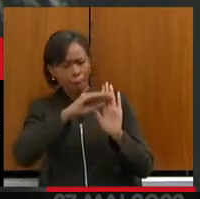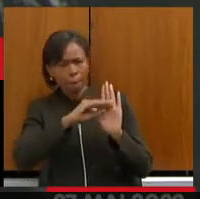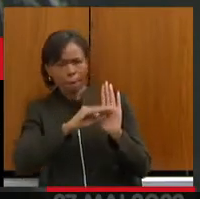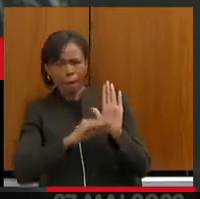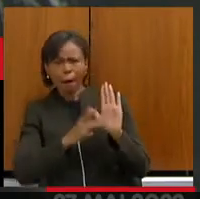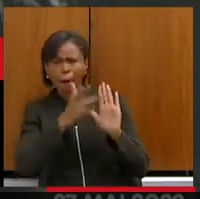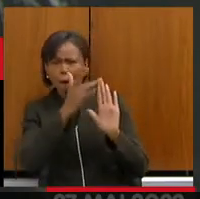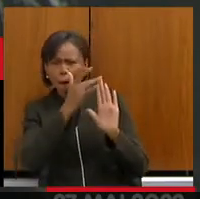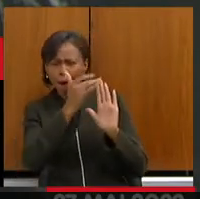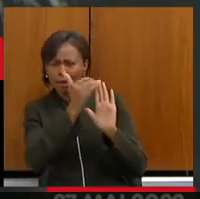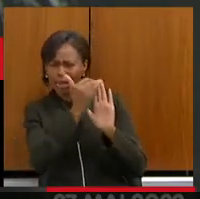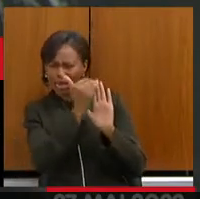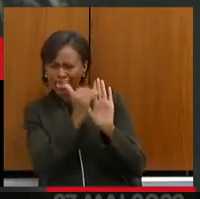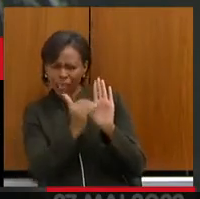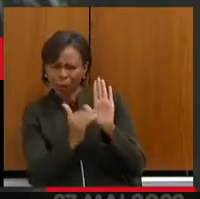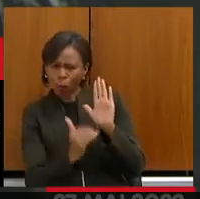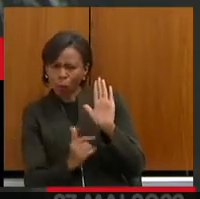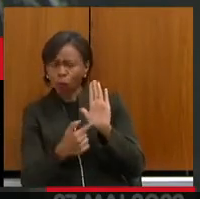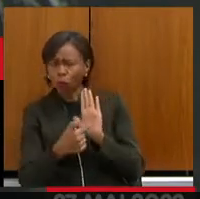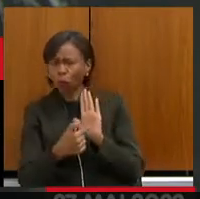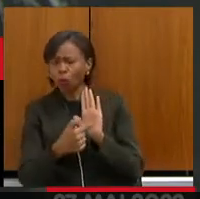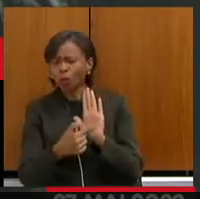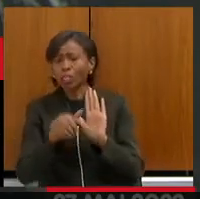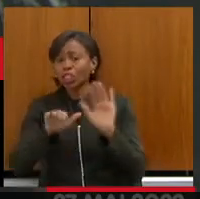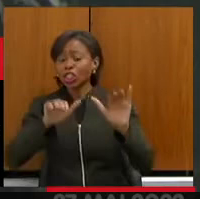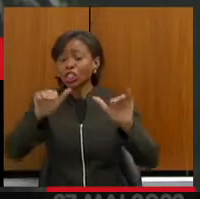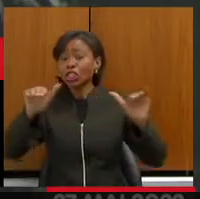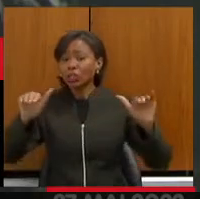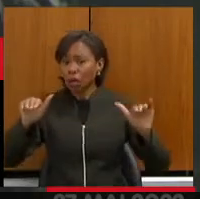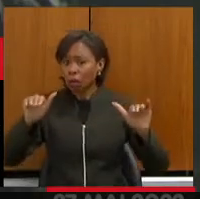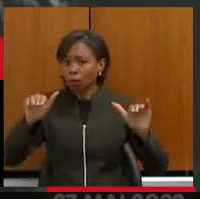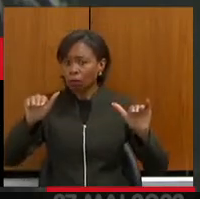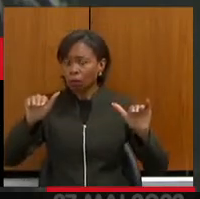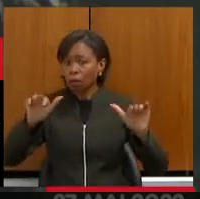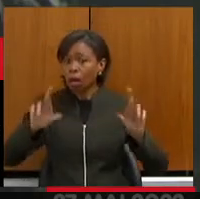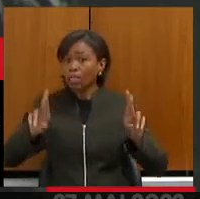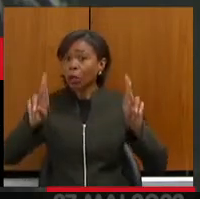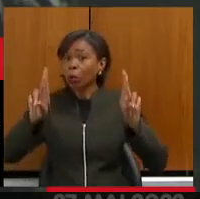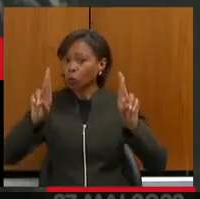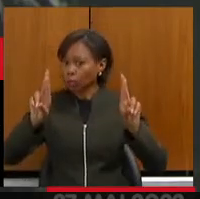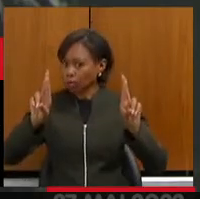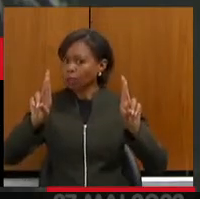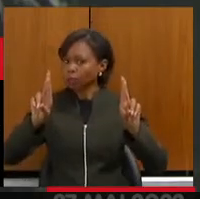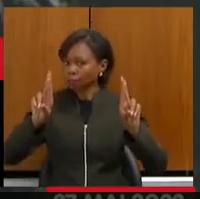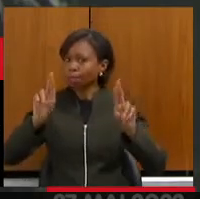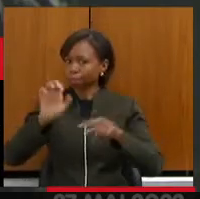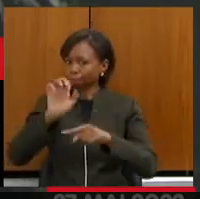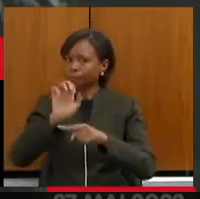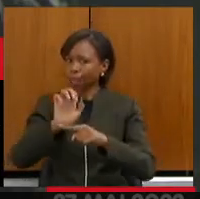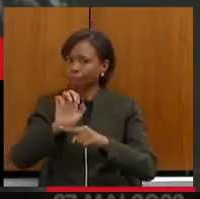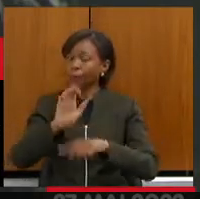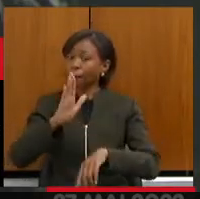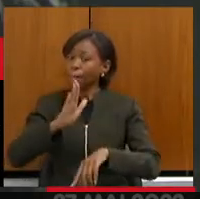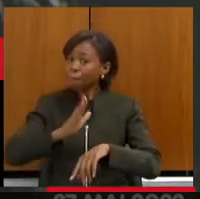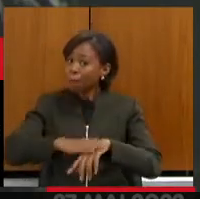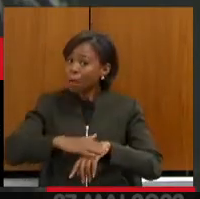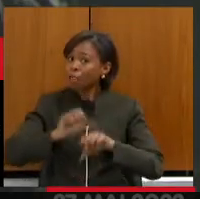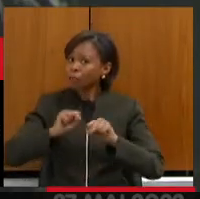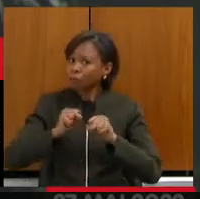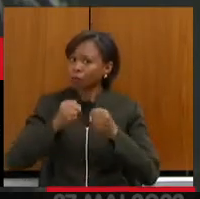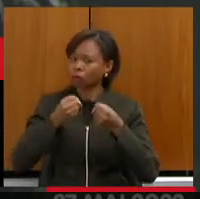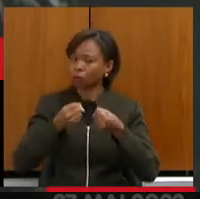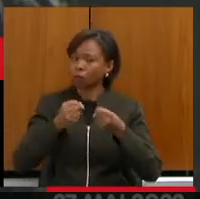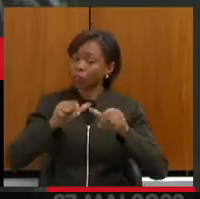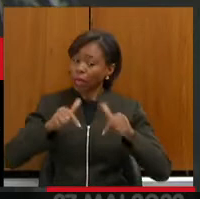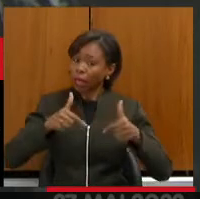conclamam as autoridades estaduais competentes para que entreguem mais e melhores esforços ações